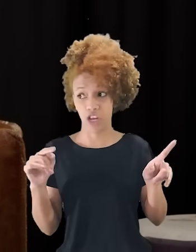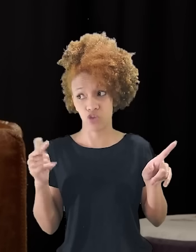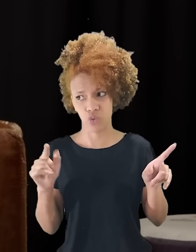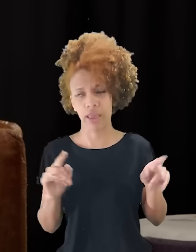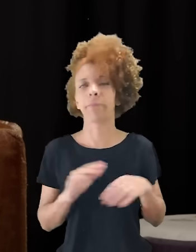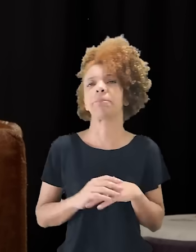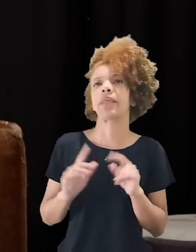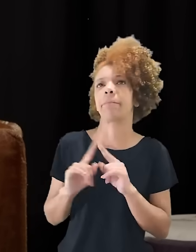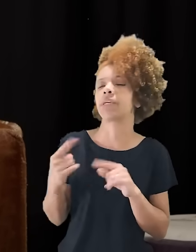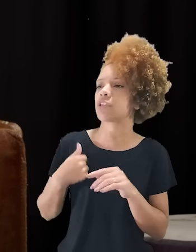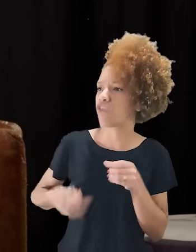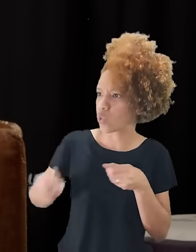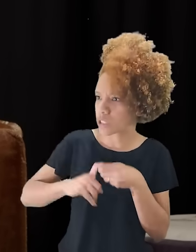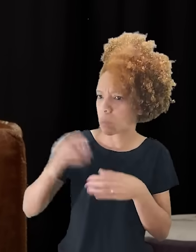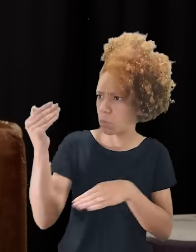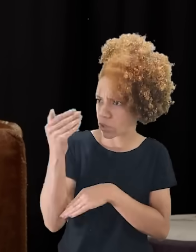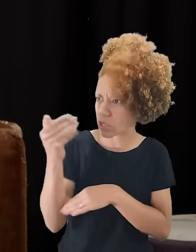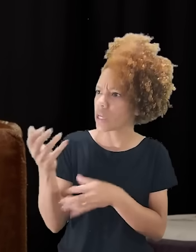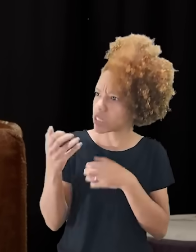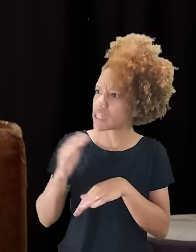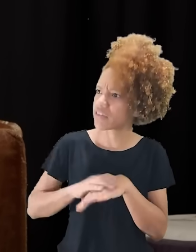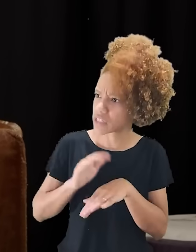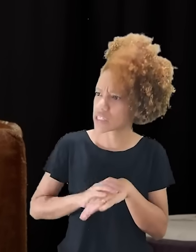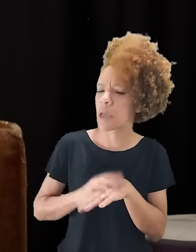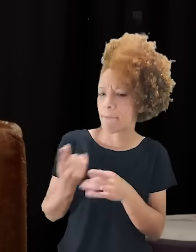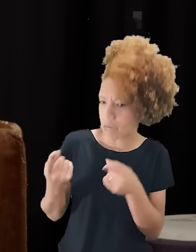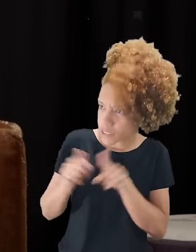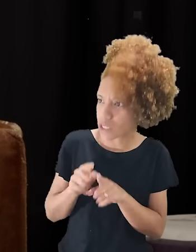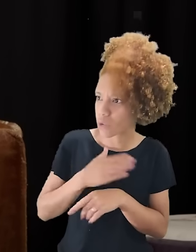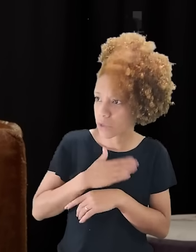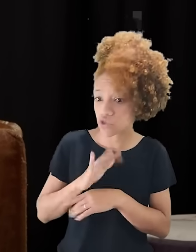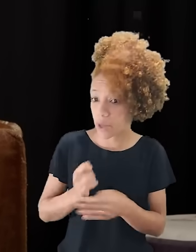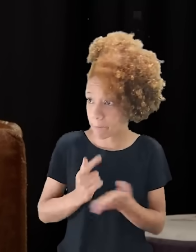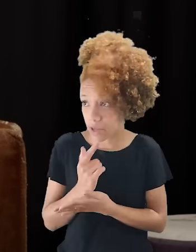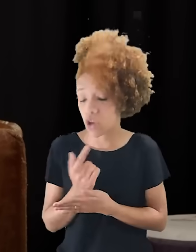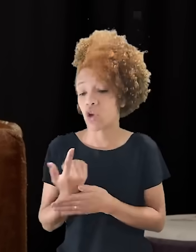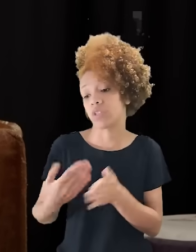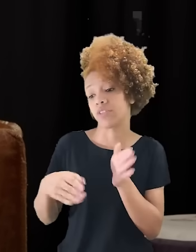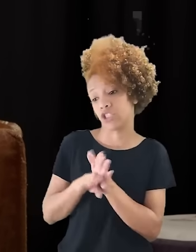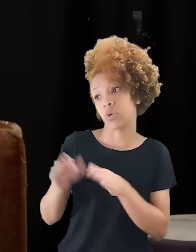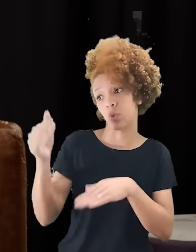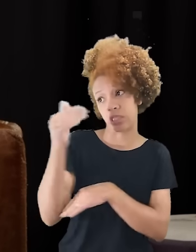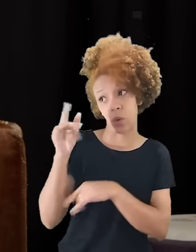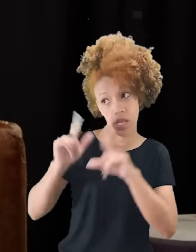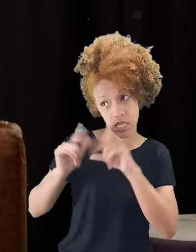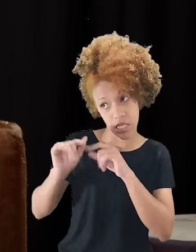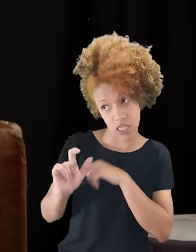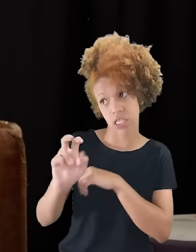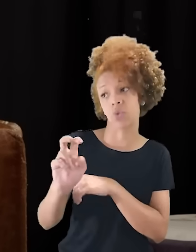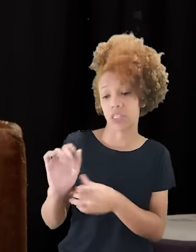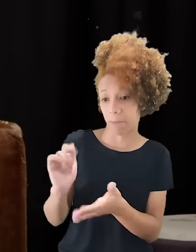aqui e eu tava voltando pro hotel um hotel inclusive que queria fazer parceria comigo eu já tinha pago quando você entra em um hotel cinco